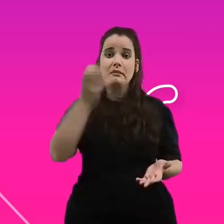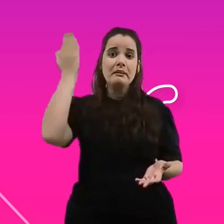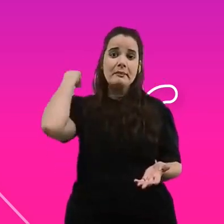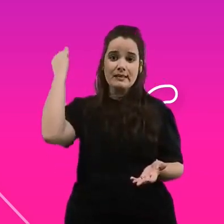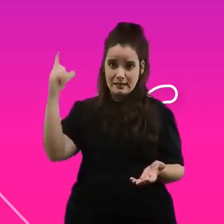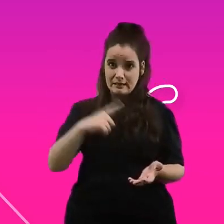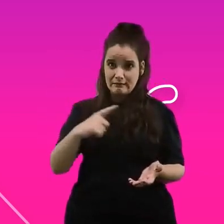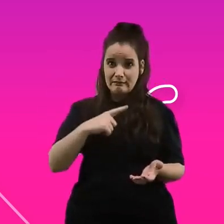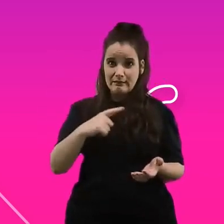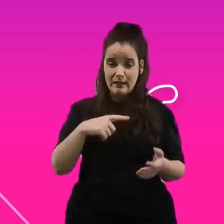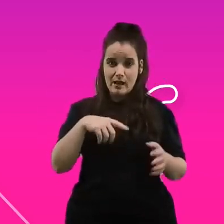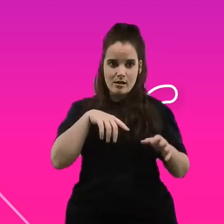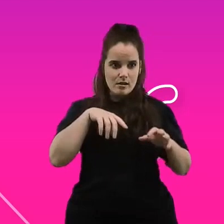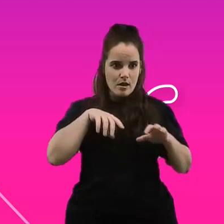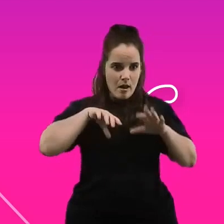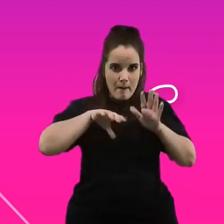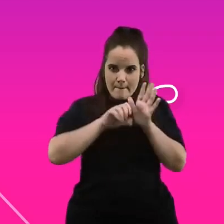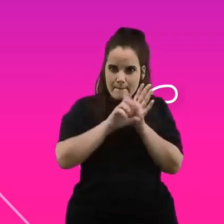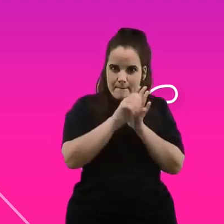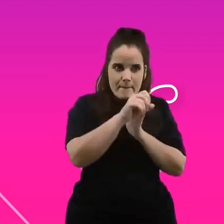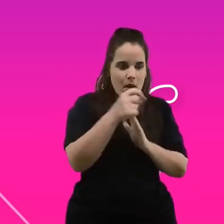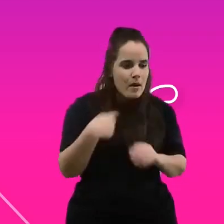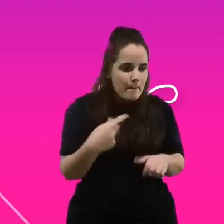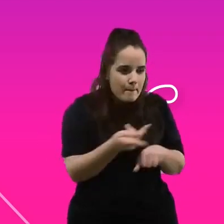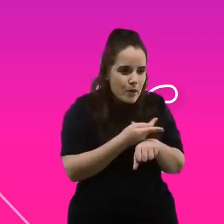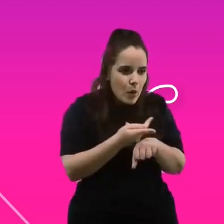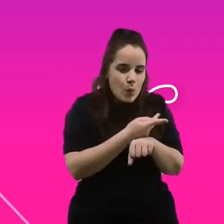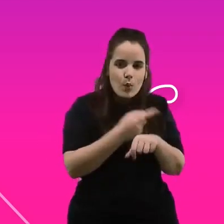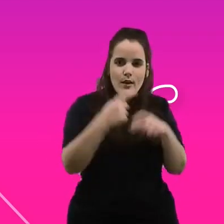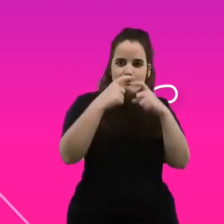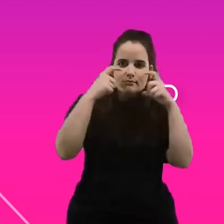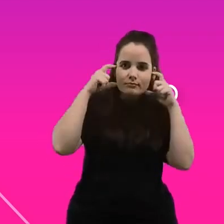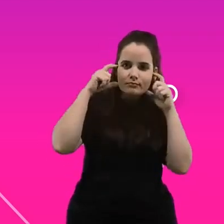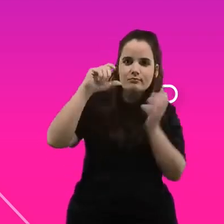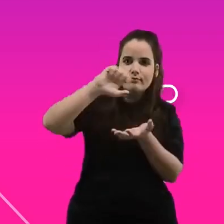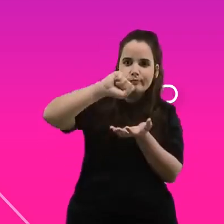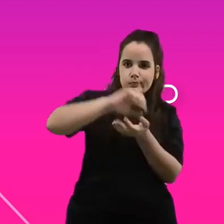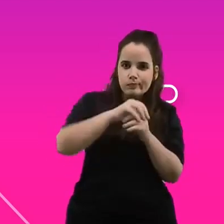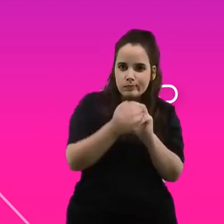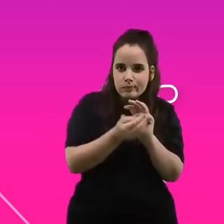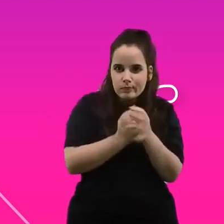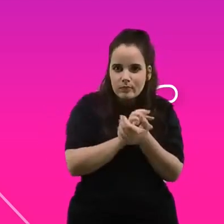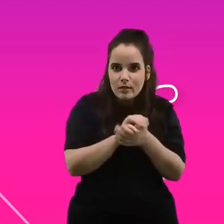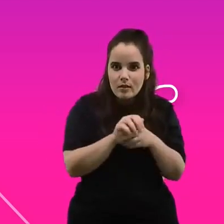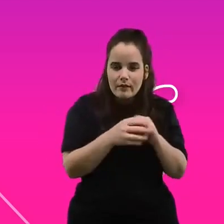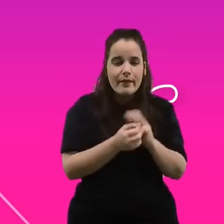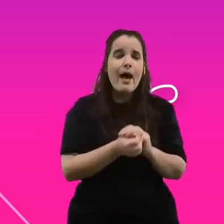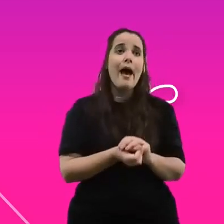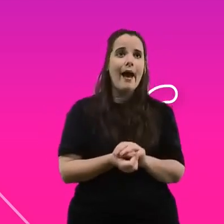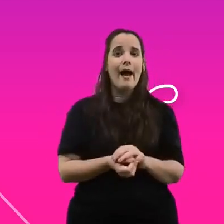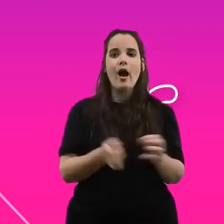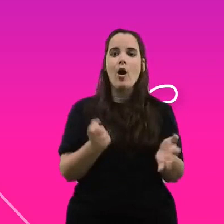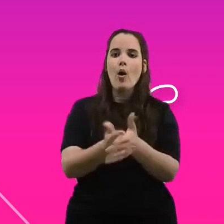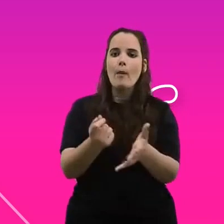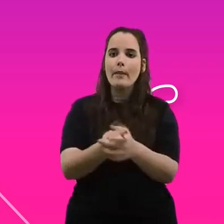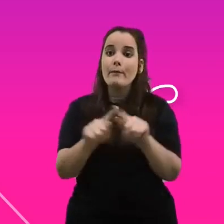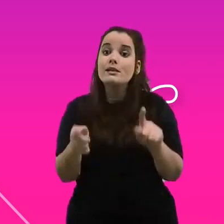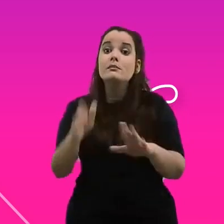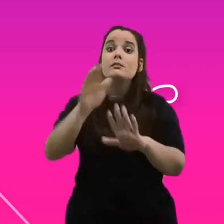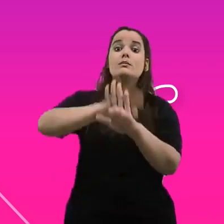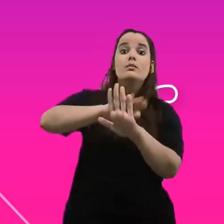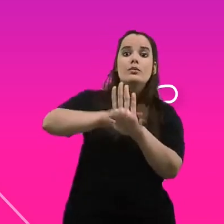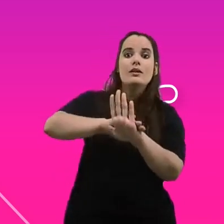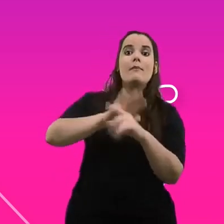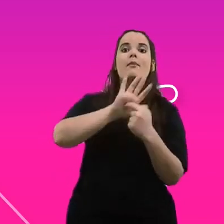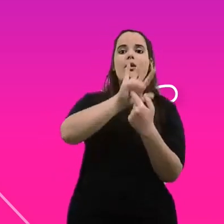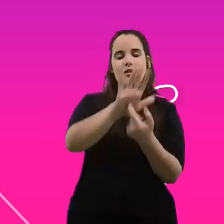começa a crescer, ela demonstra um comportamento por trás. Então, acho que mais do que o dashboard, né, ou a